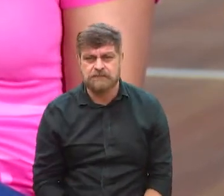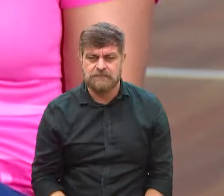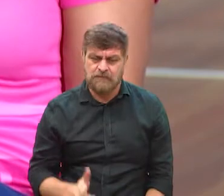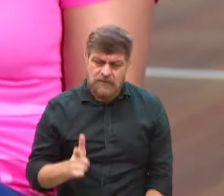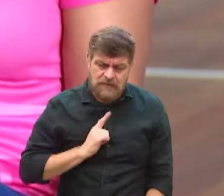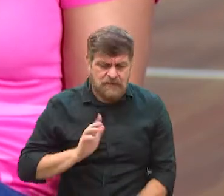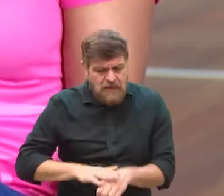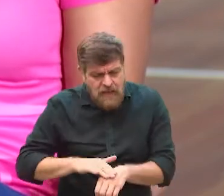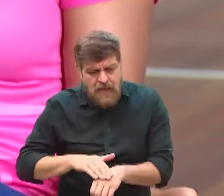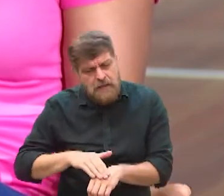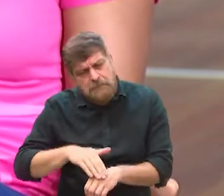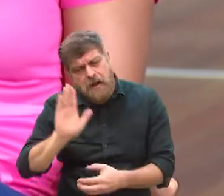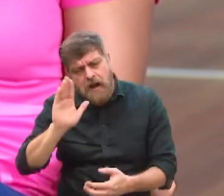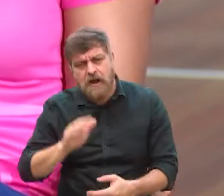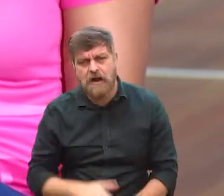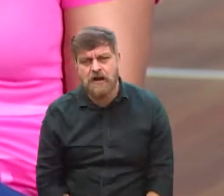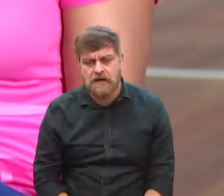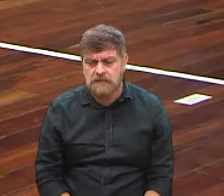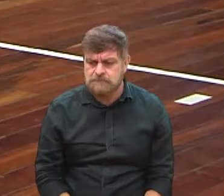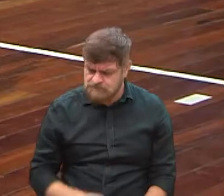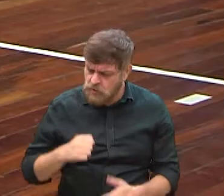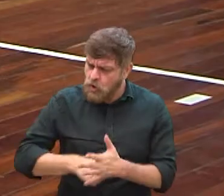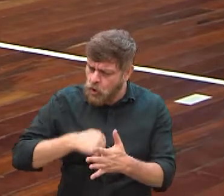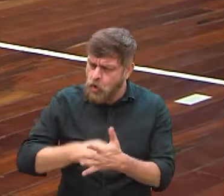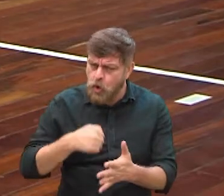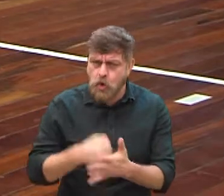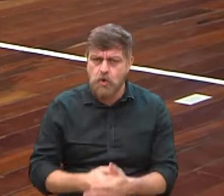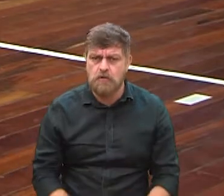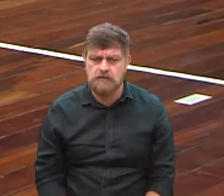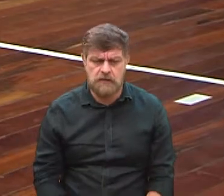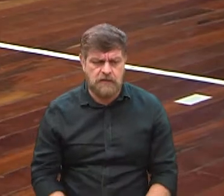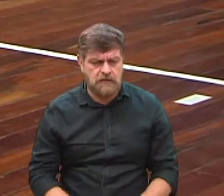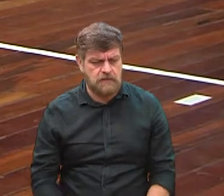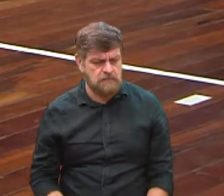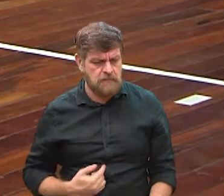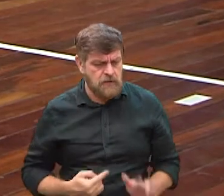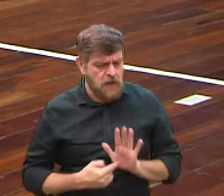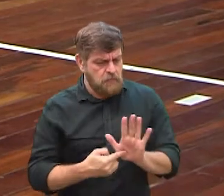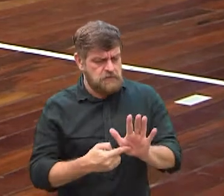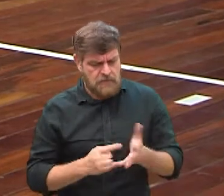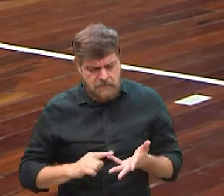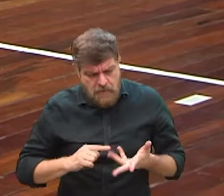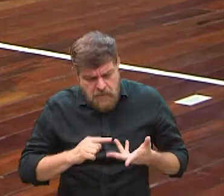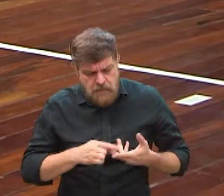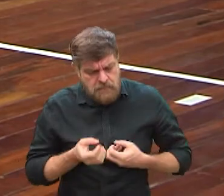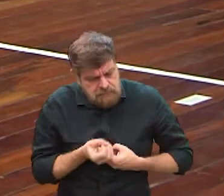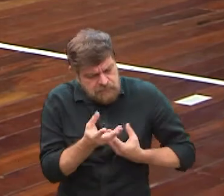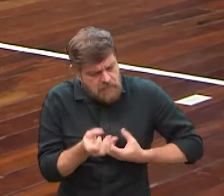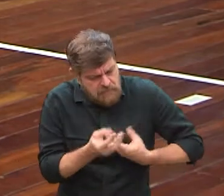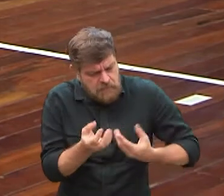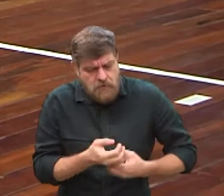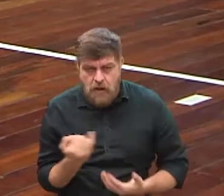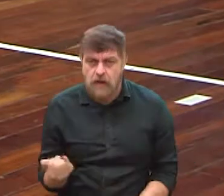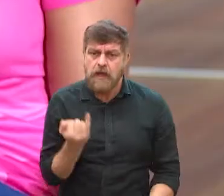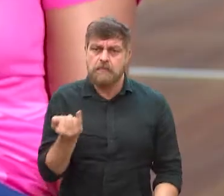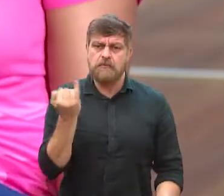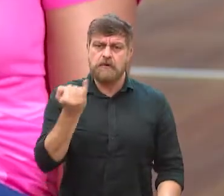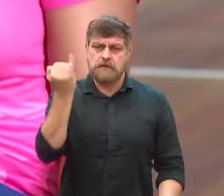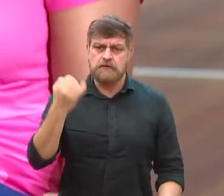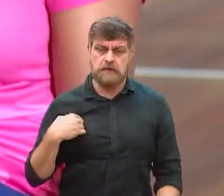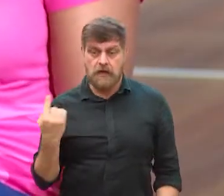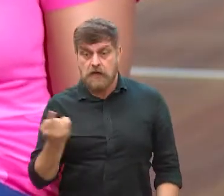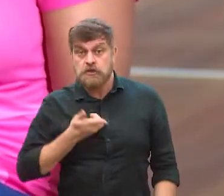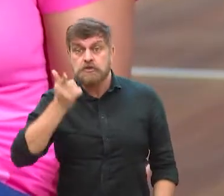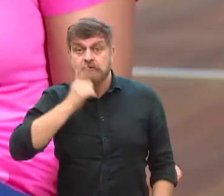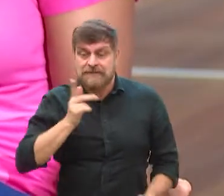ter um pouco mais de voz assim, para poder tentar colocar algumas coisas que a gente também acha que é importante, né, para a